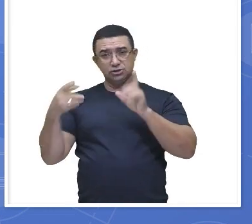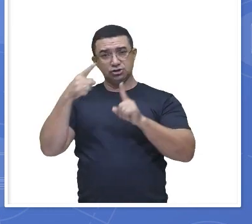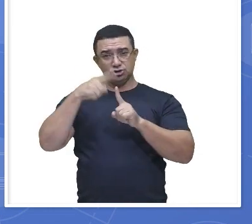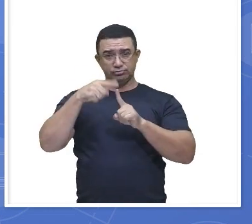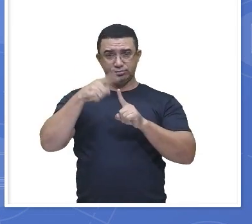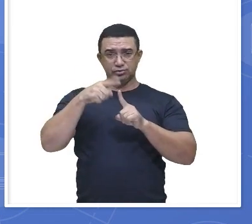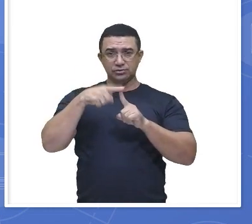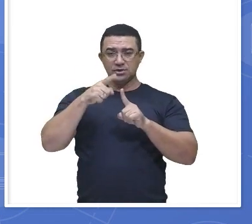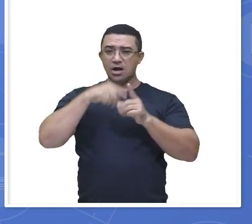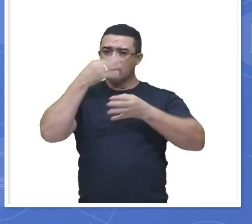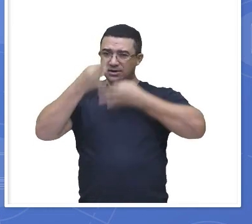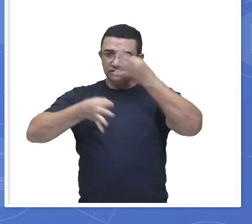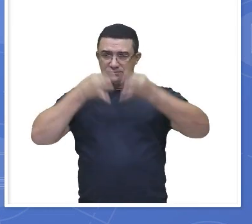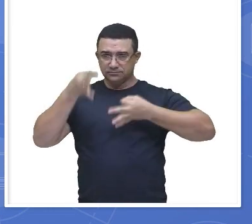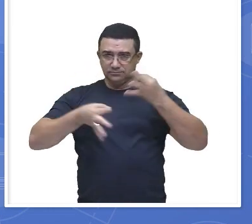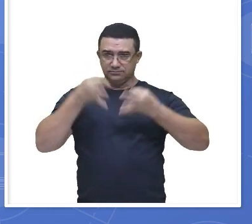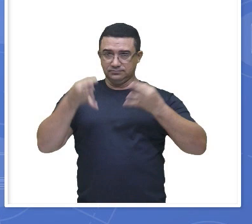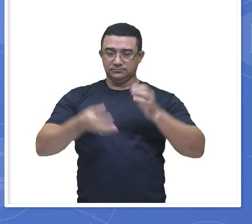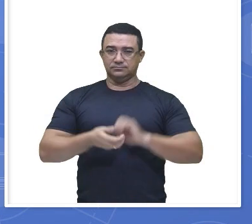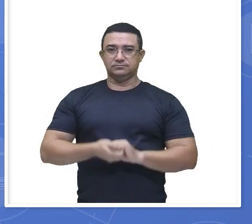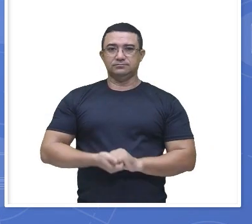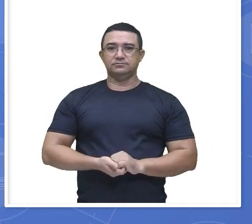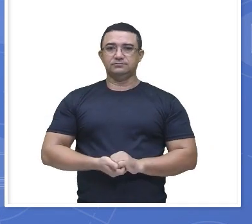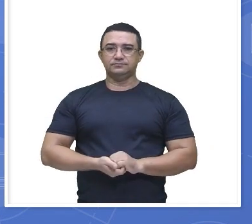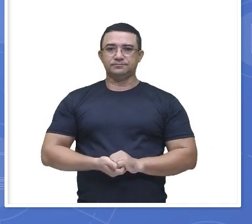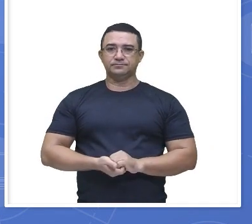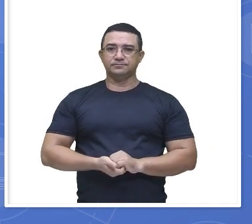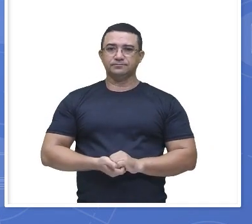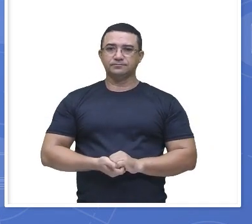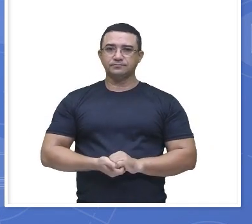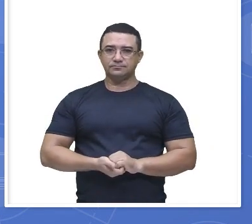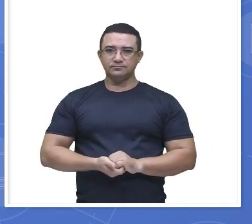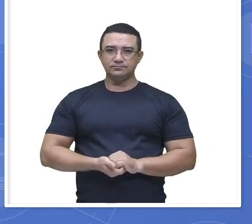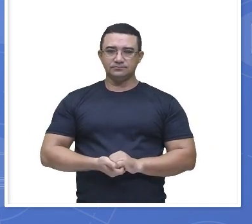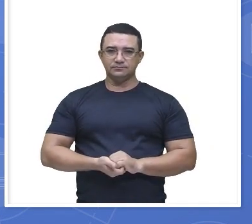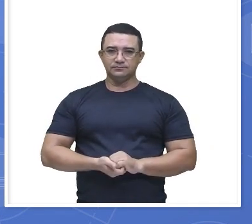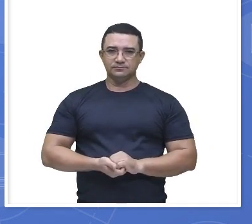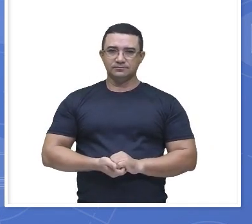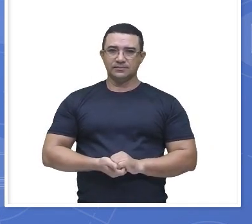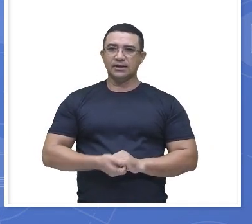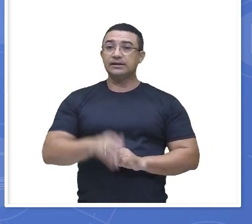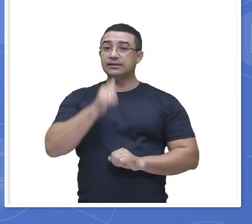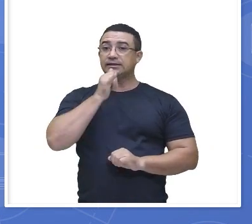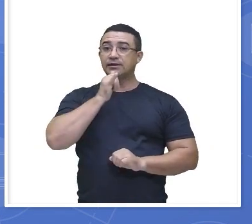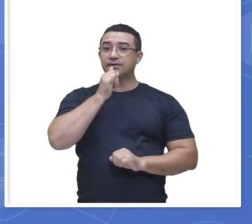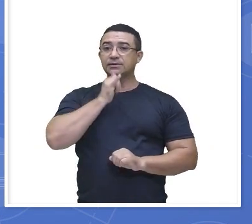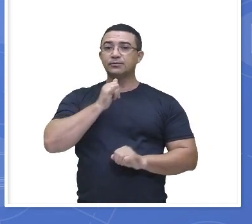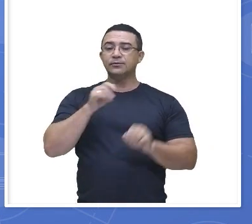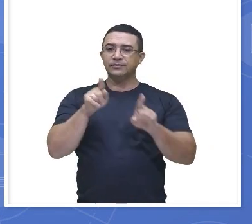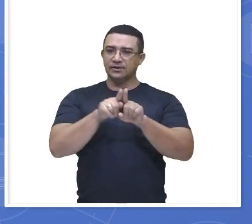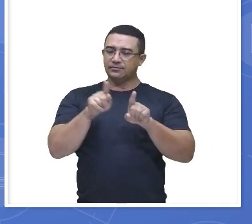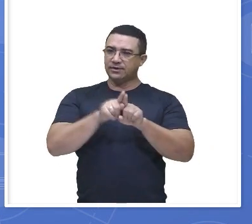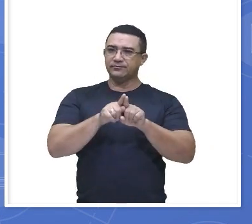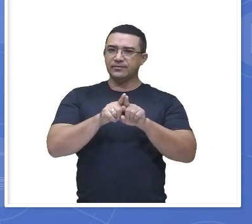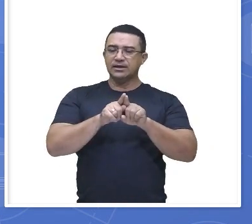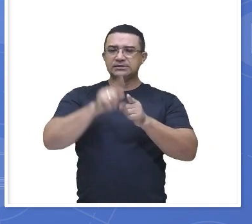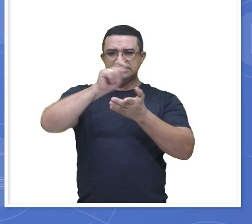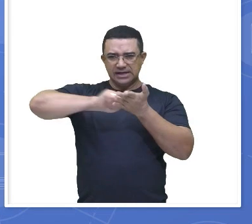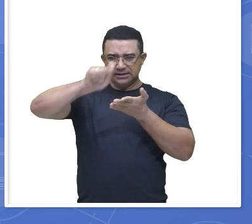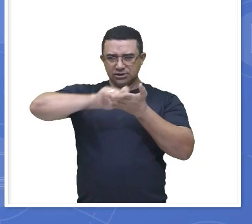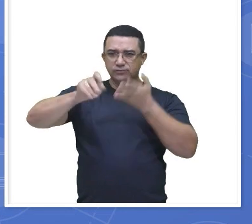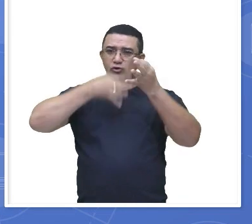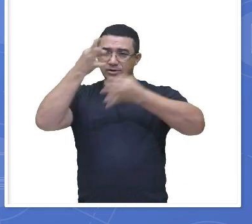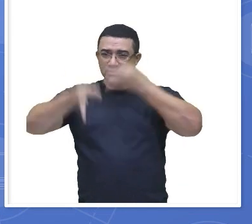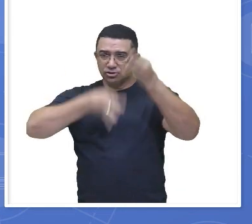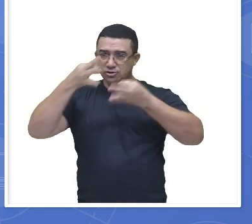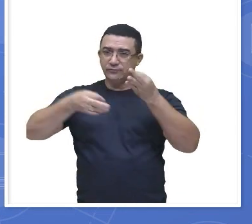argumentativo. Um outro que atende aqui a esse tipo, por exemplo, é a famosa redação do Enem, é também dissertativo argumentativo, tá?